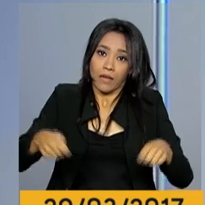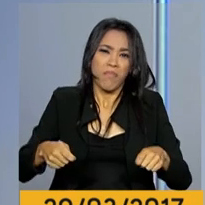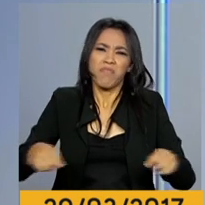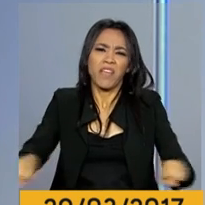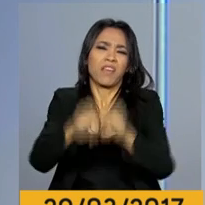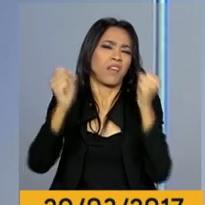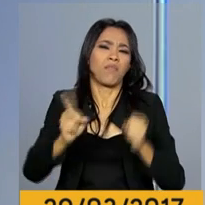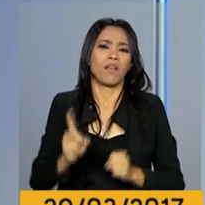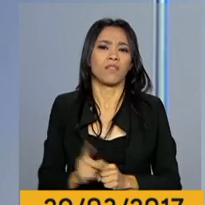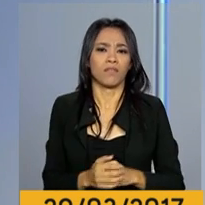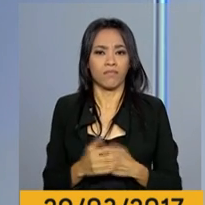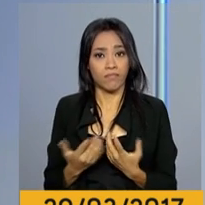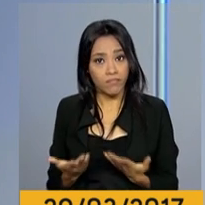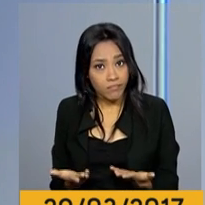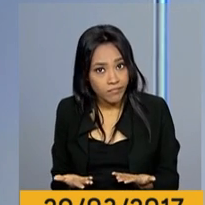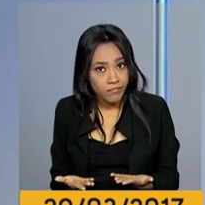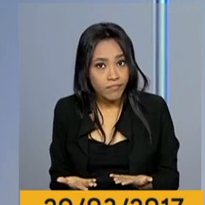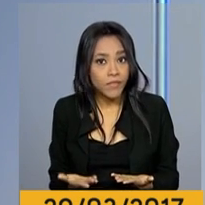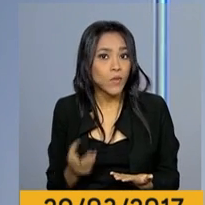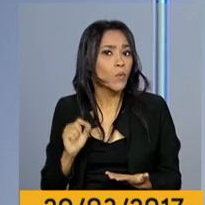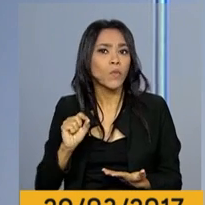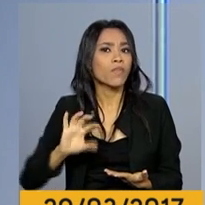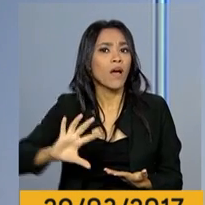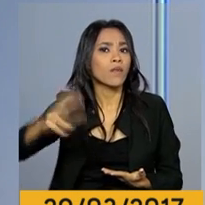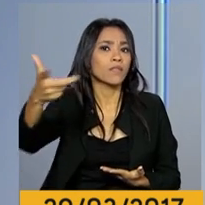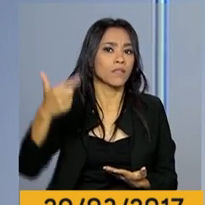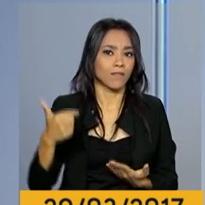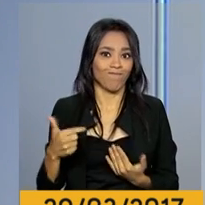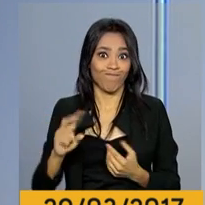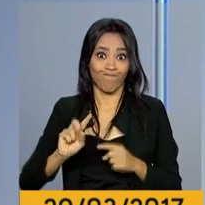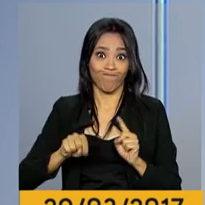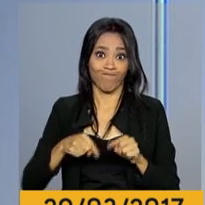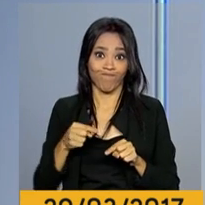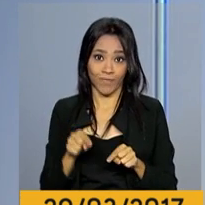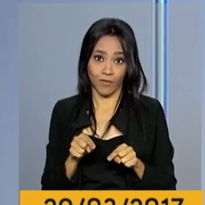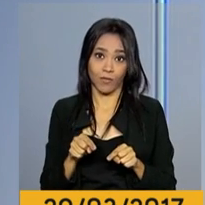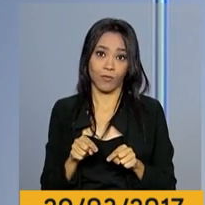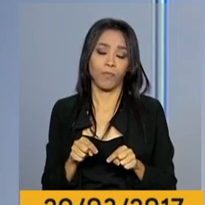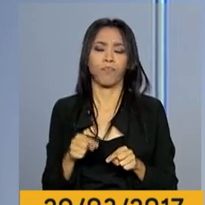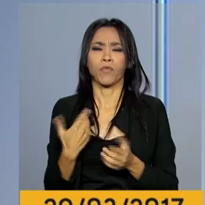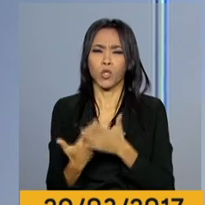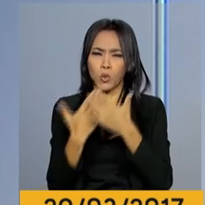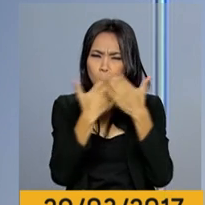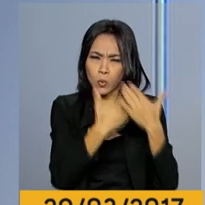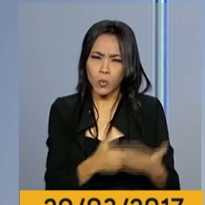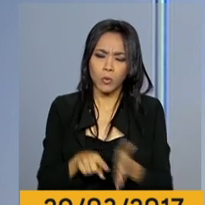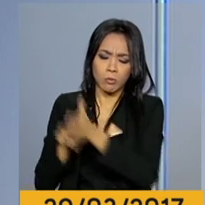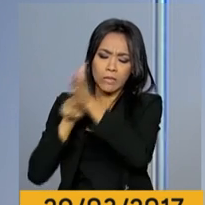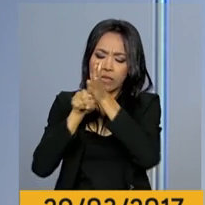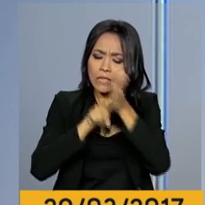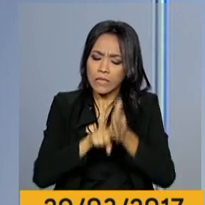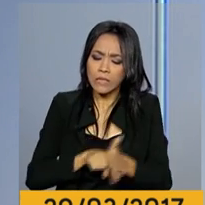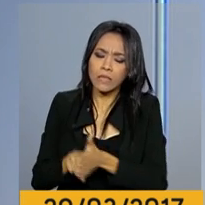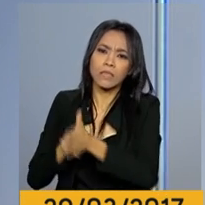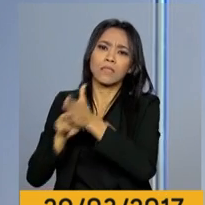país o que vai acontecer todas as previsões estudos científicos